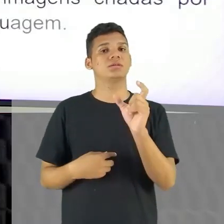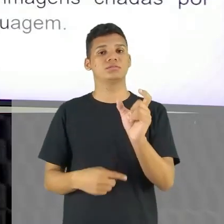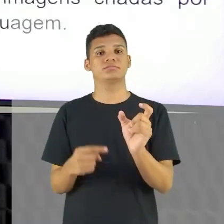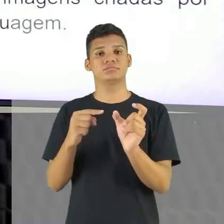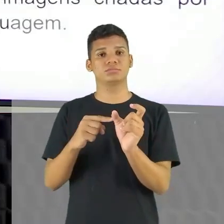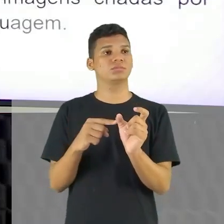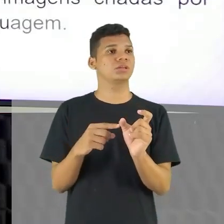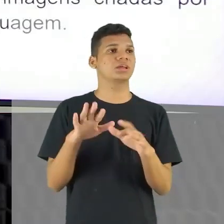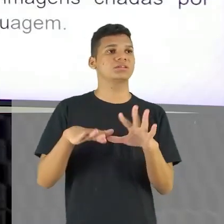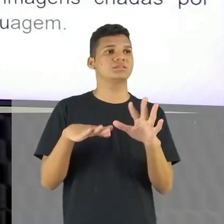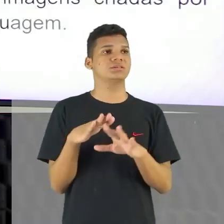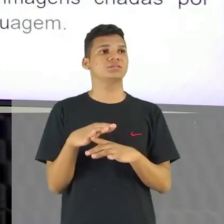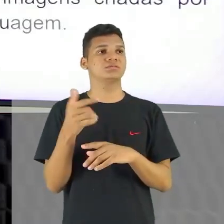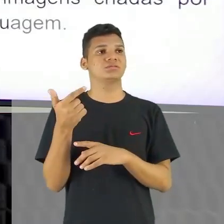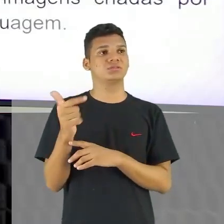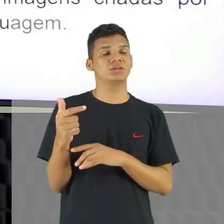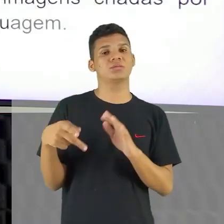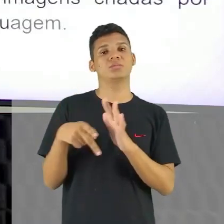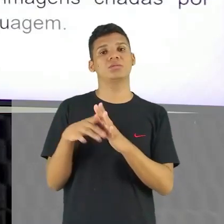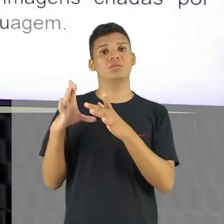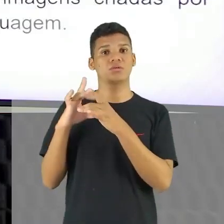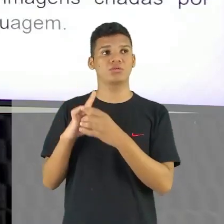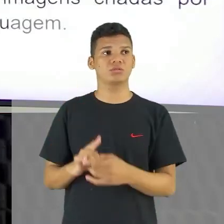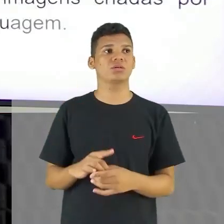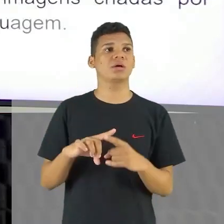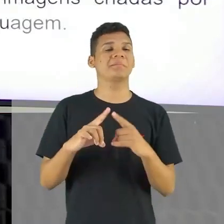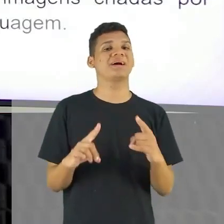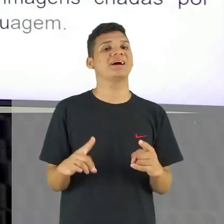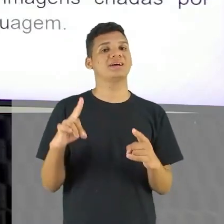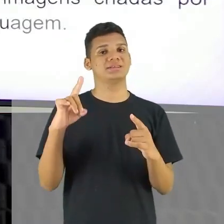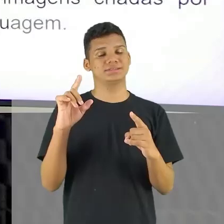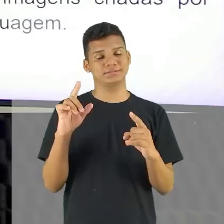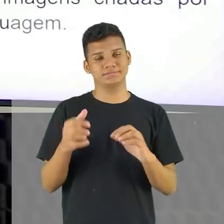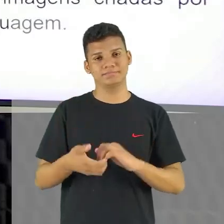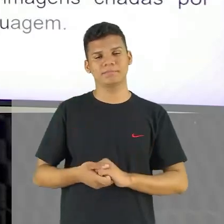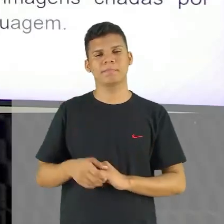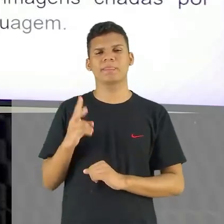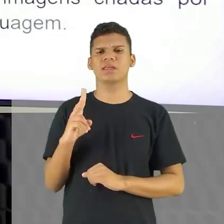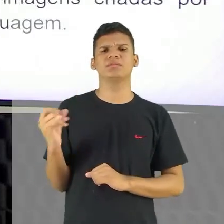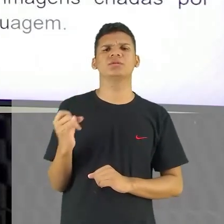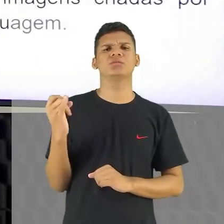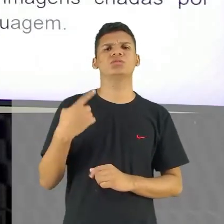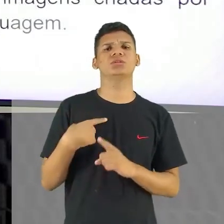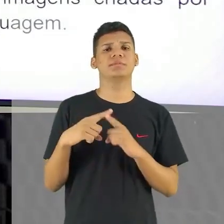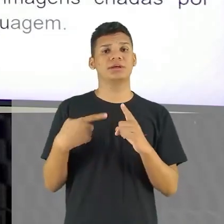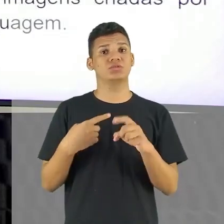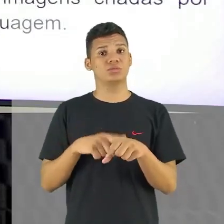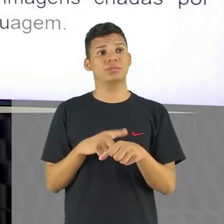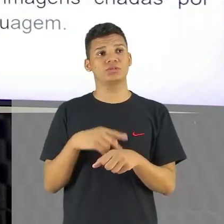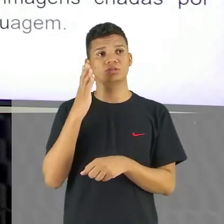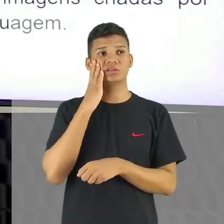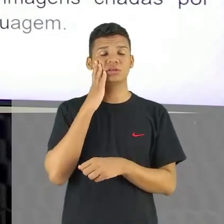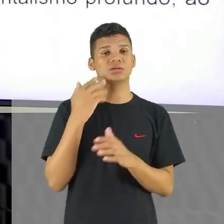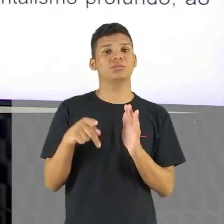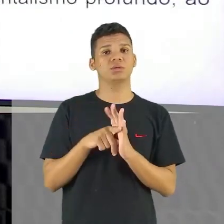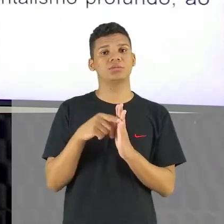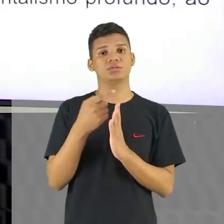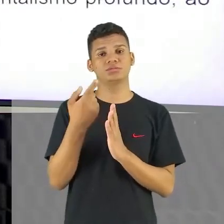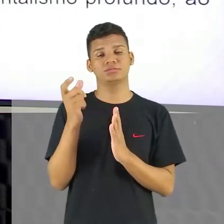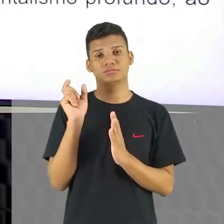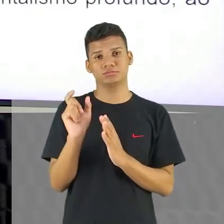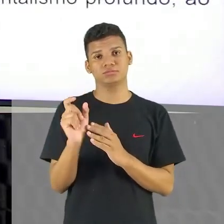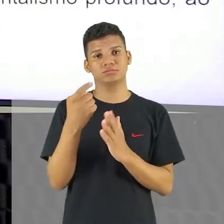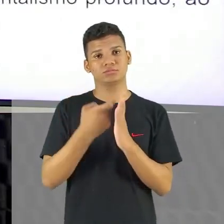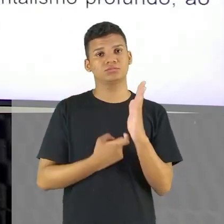fazem parte do nosso contexto na atualidade, que são importantes na hora do entendimento do seu texto.